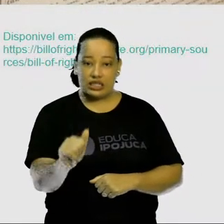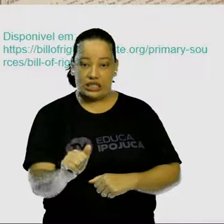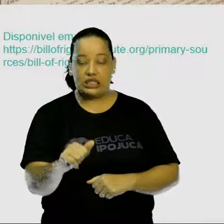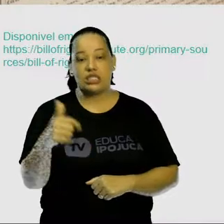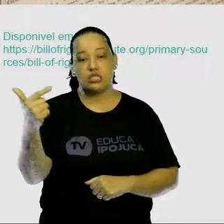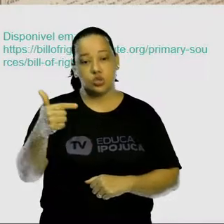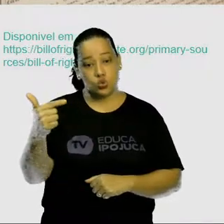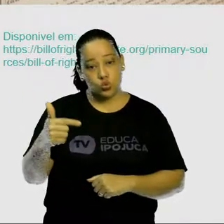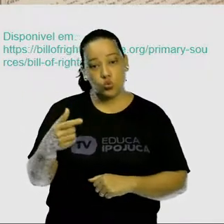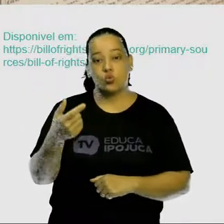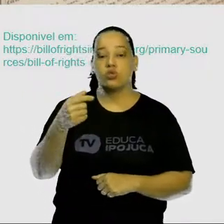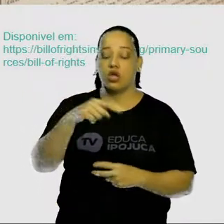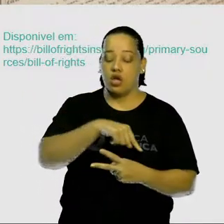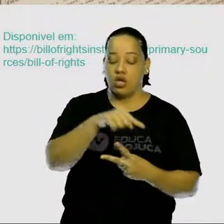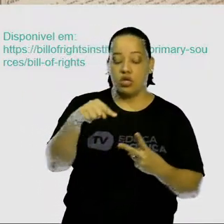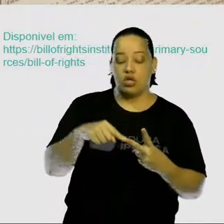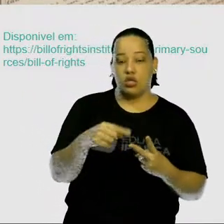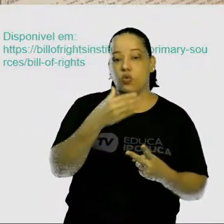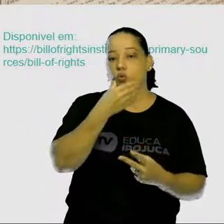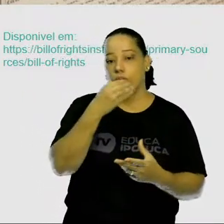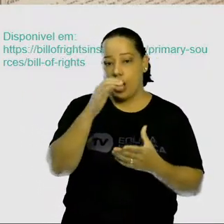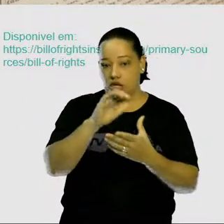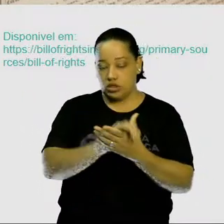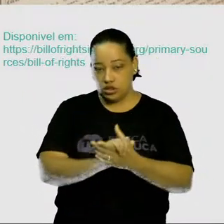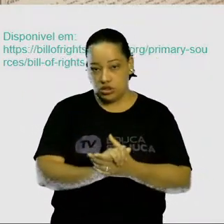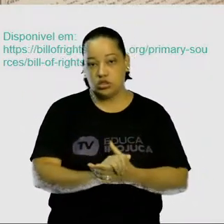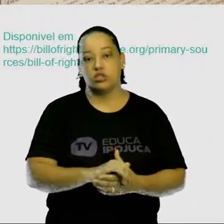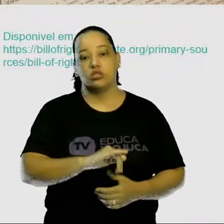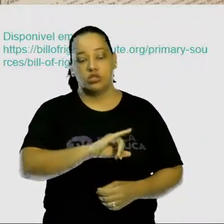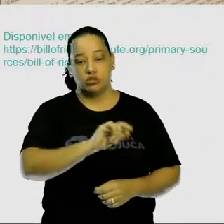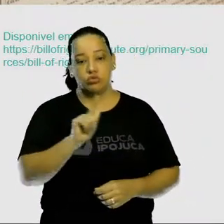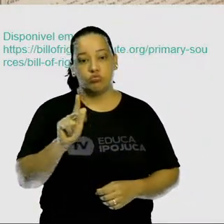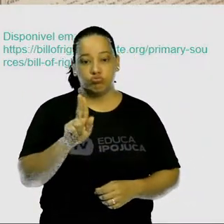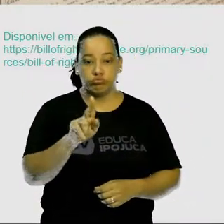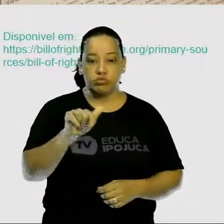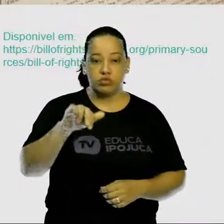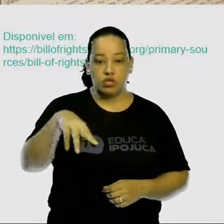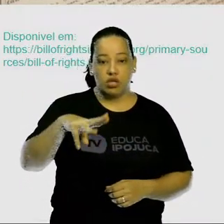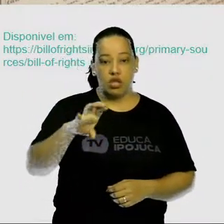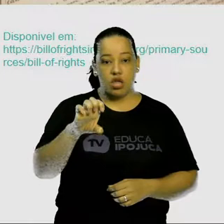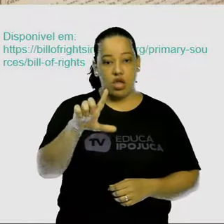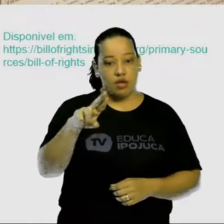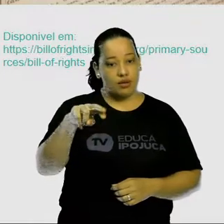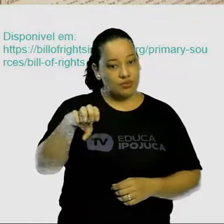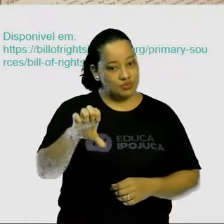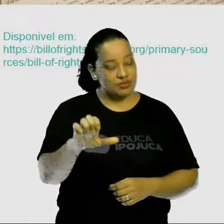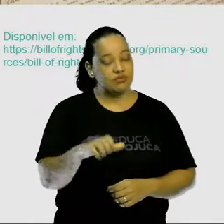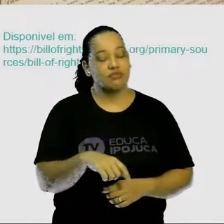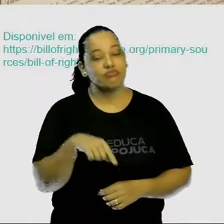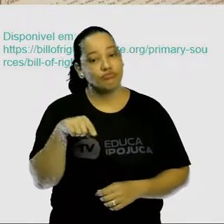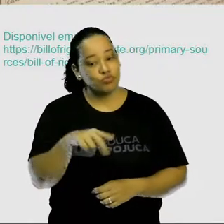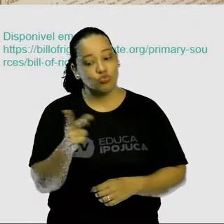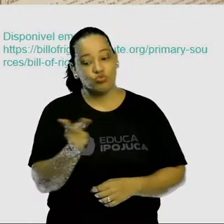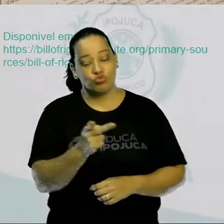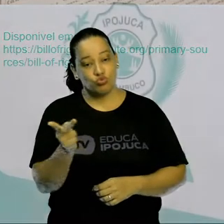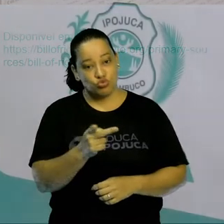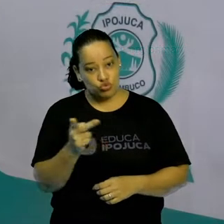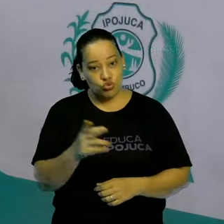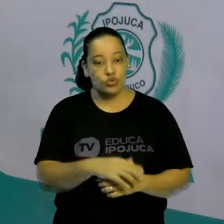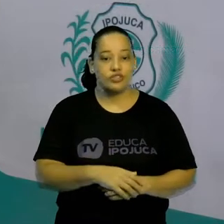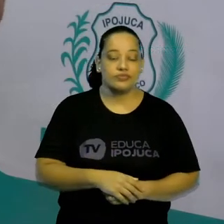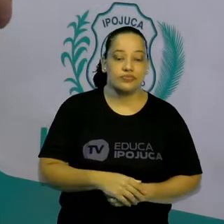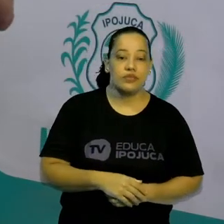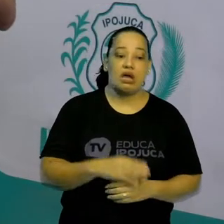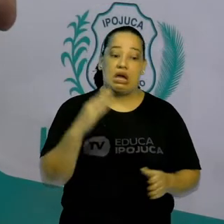Orange, tá certo? O James II, ele vai sair da Inglaterra, ele vai fugir da Inglaterra sem necessidade de